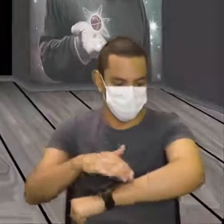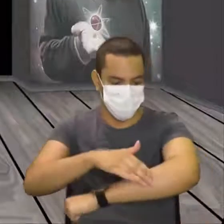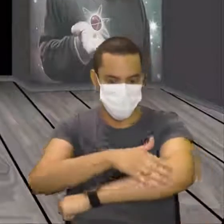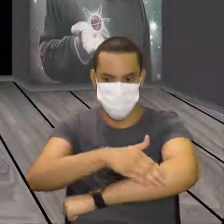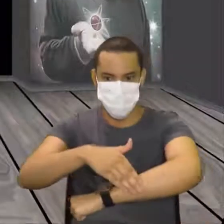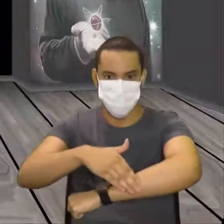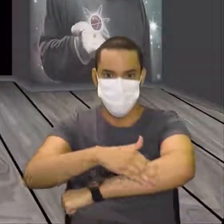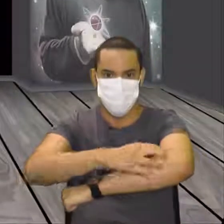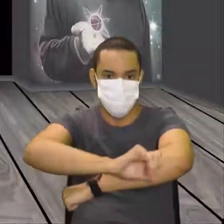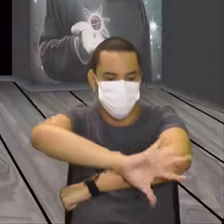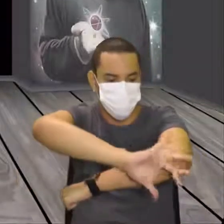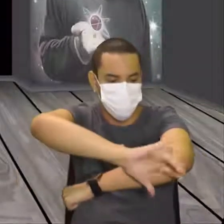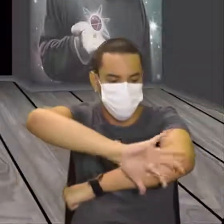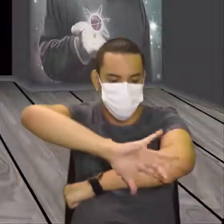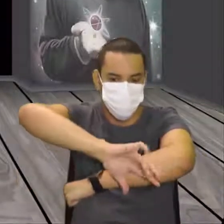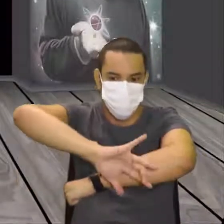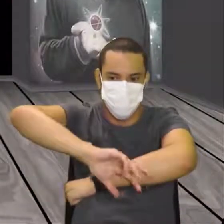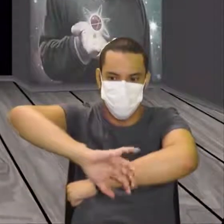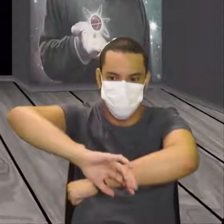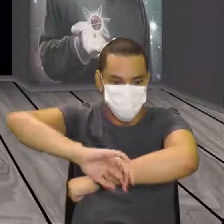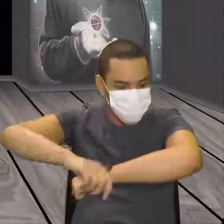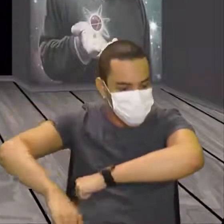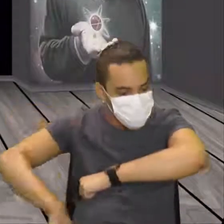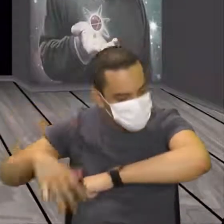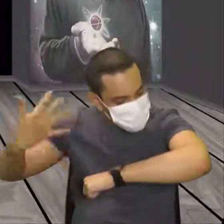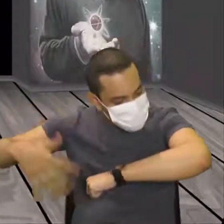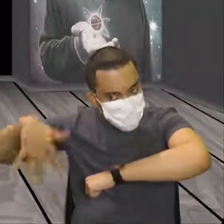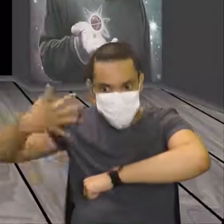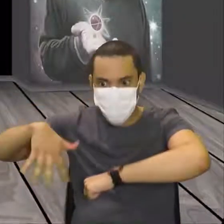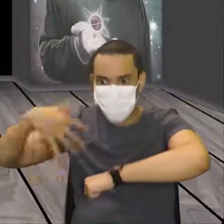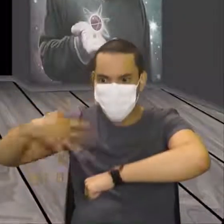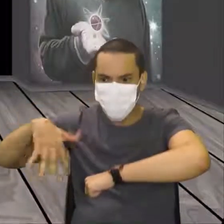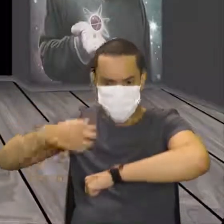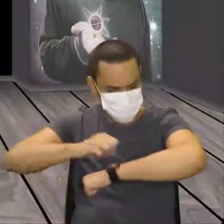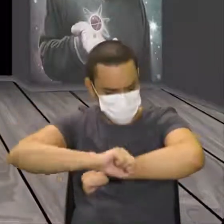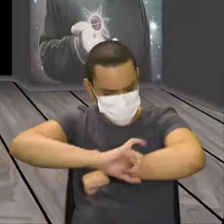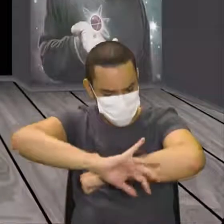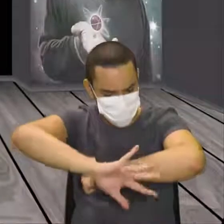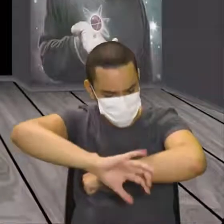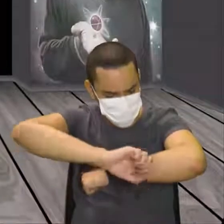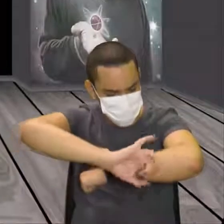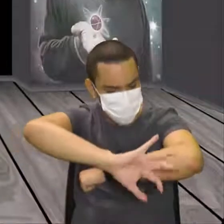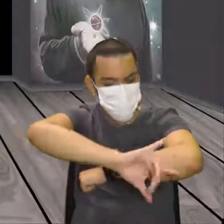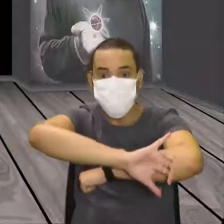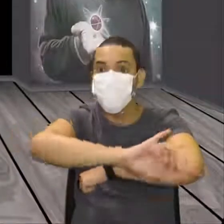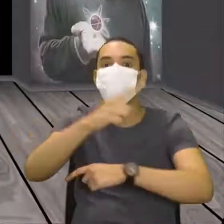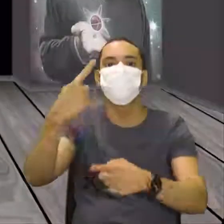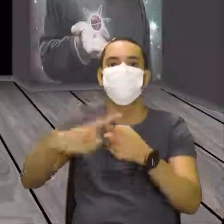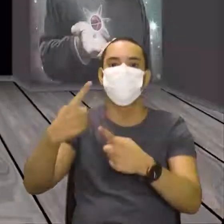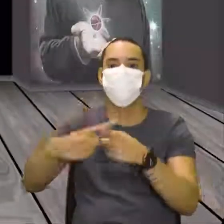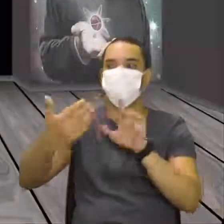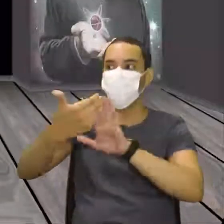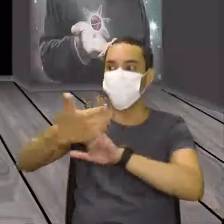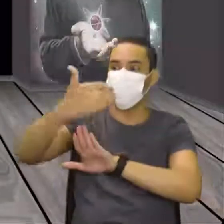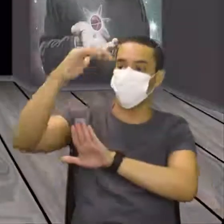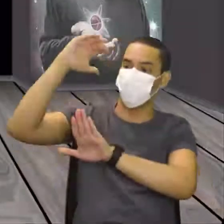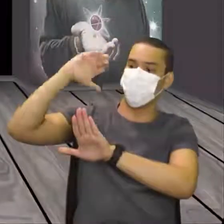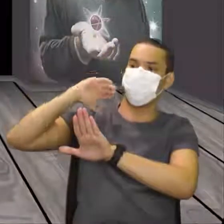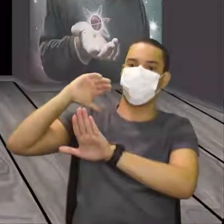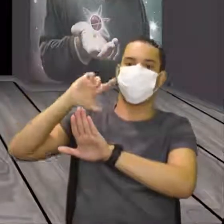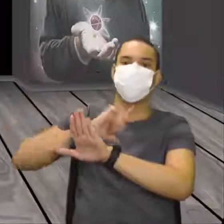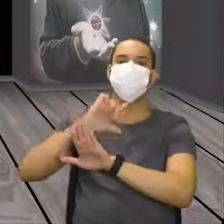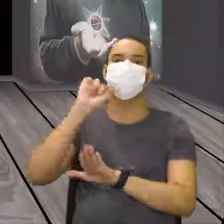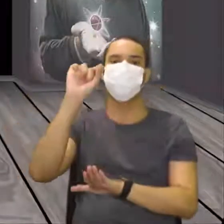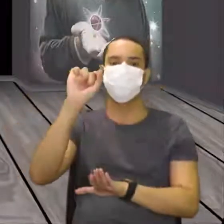assim, os cabelinhos ficavam, olha só, os cabelinhos ficavam arrepiados, né? Porque aqueles tubos ali, eles